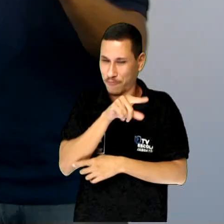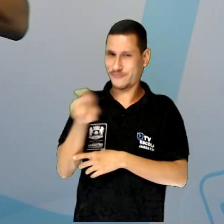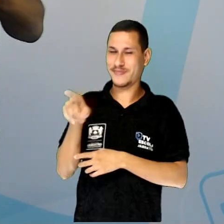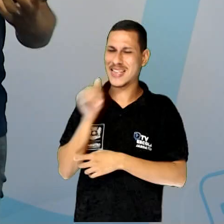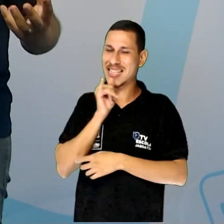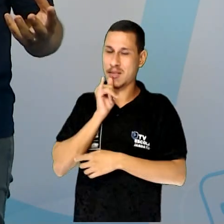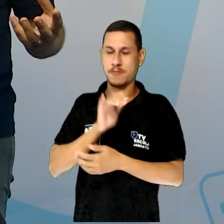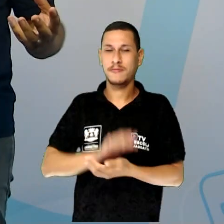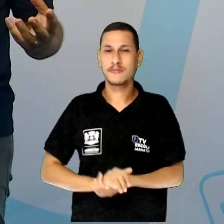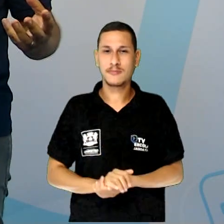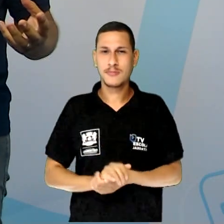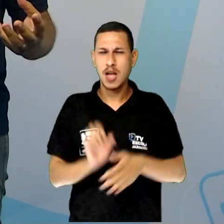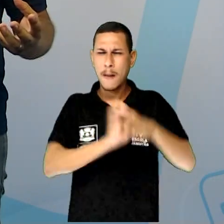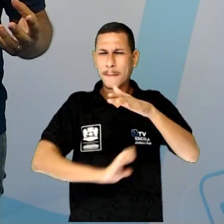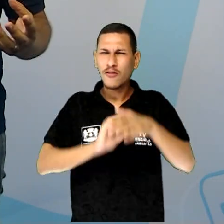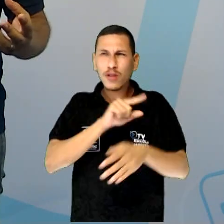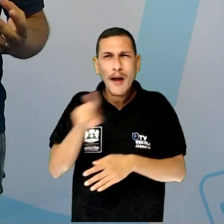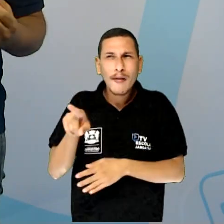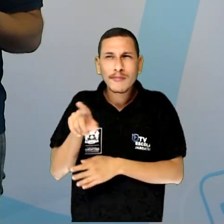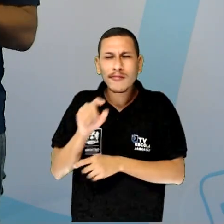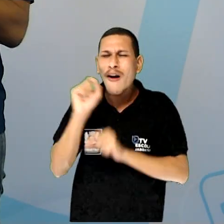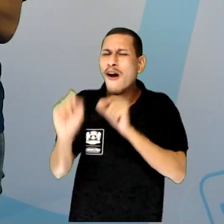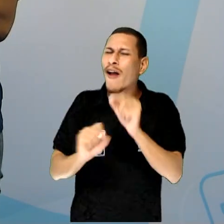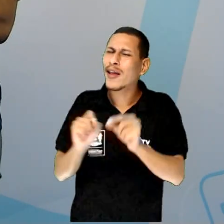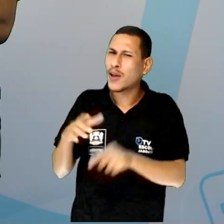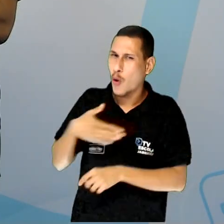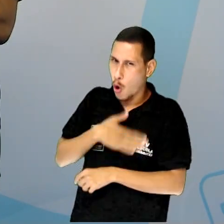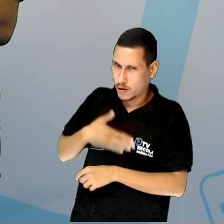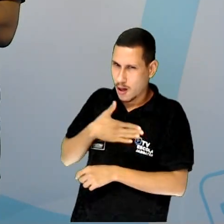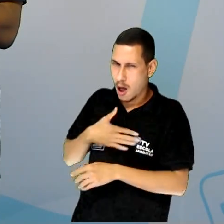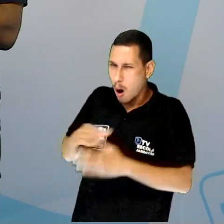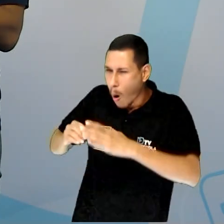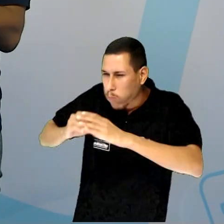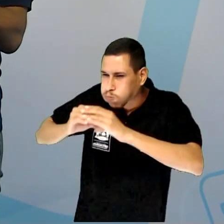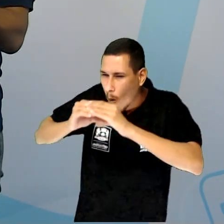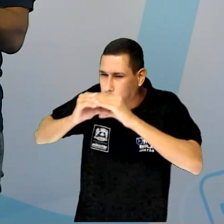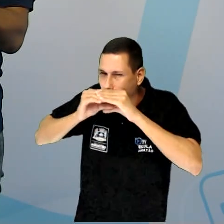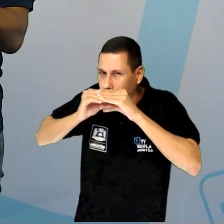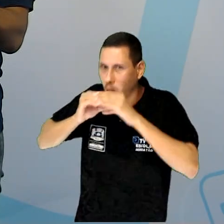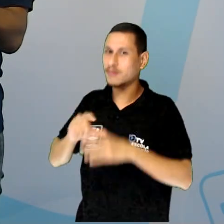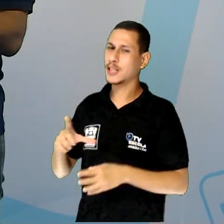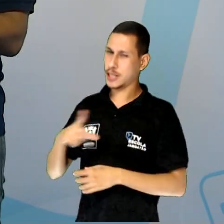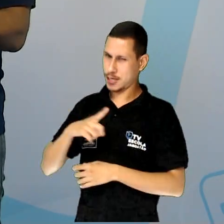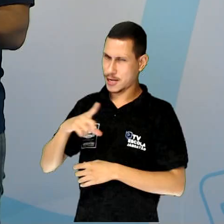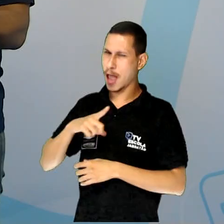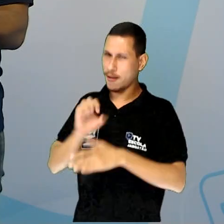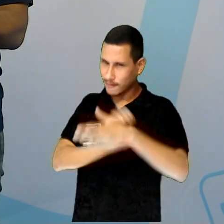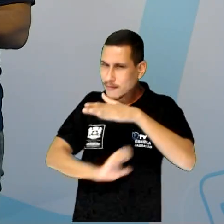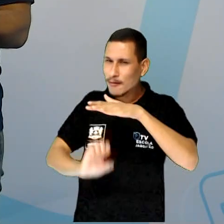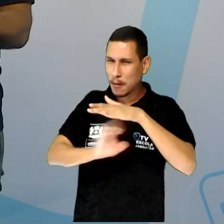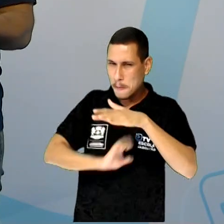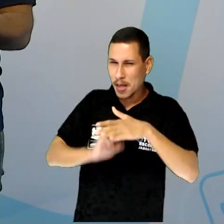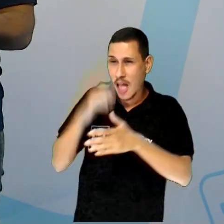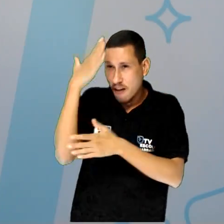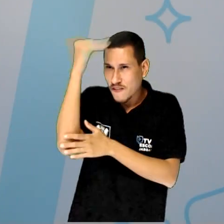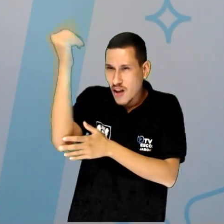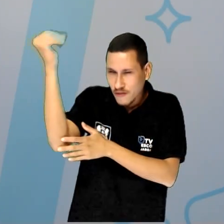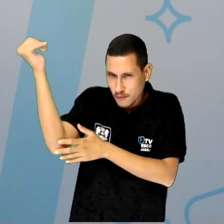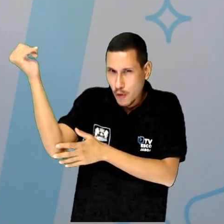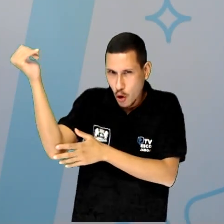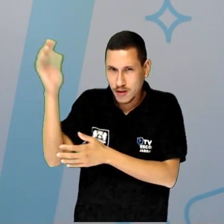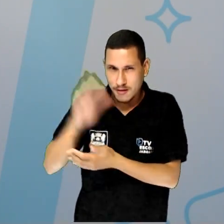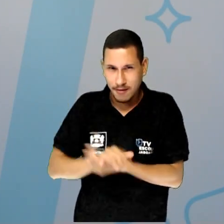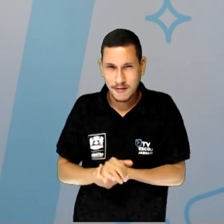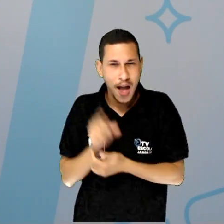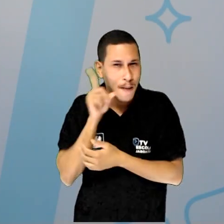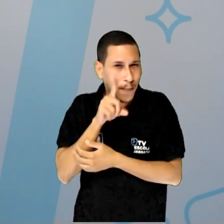você. Quem gosta aqui de comer sanduíche? Tem uma rede americana muito famosa. Então,